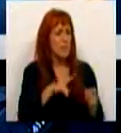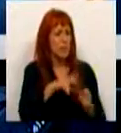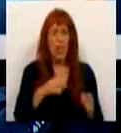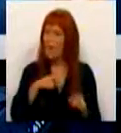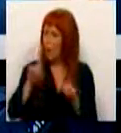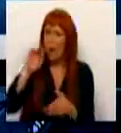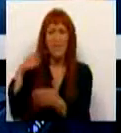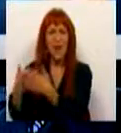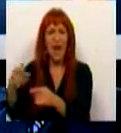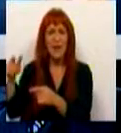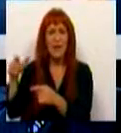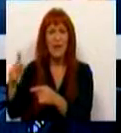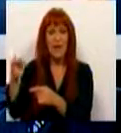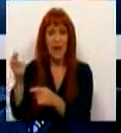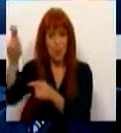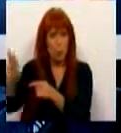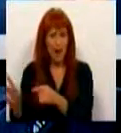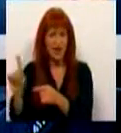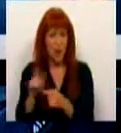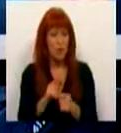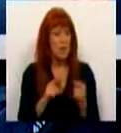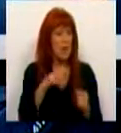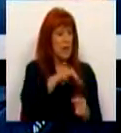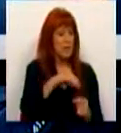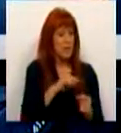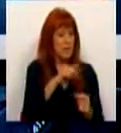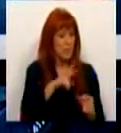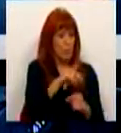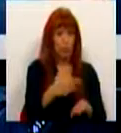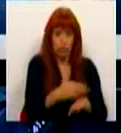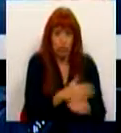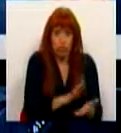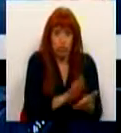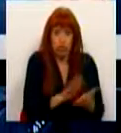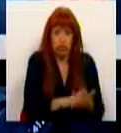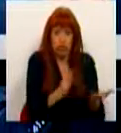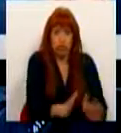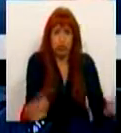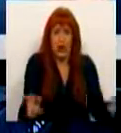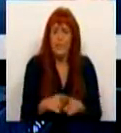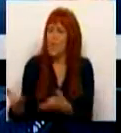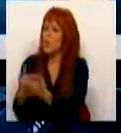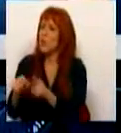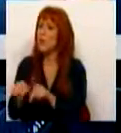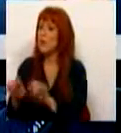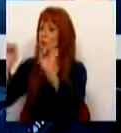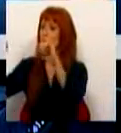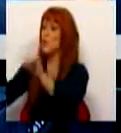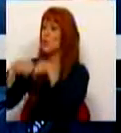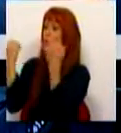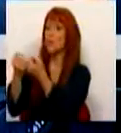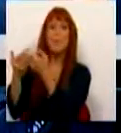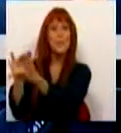a taxa social única. Nós aumentamos o salário mínimo nacional, que já está, aliás, em vigor, e negociamos na concertação